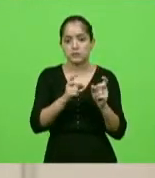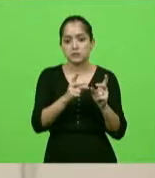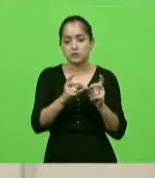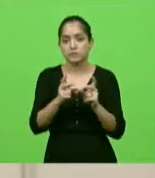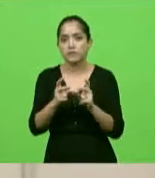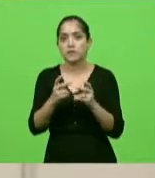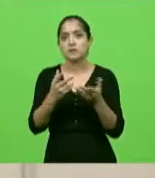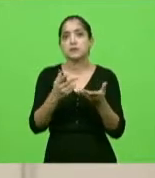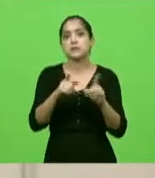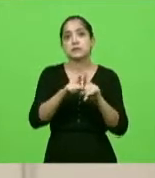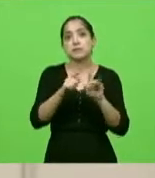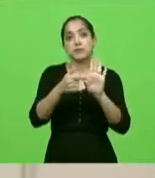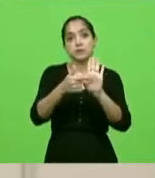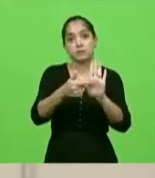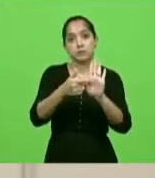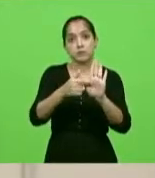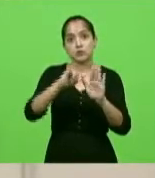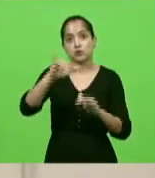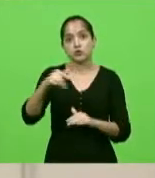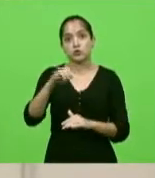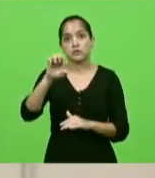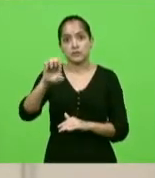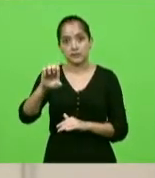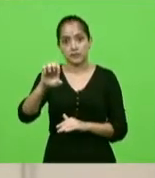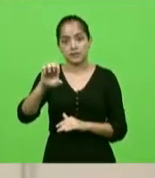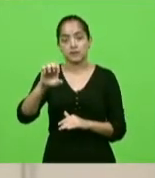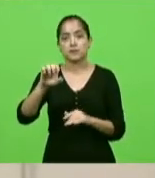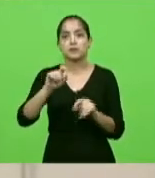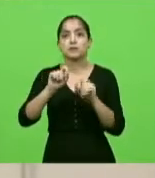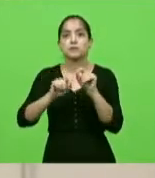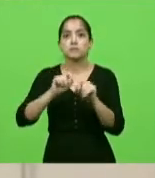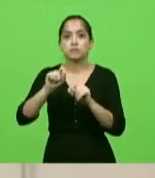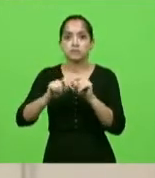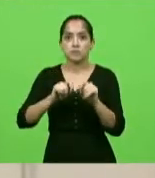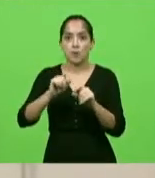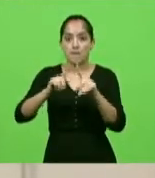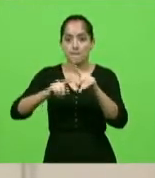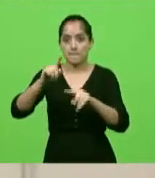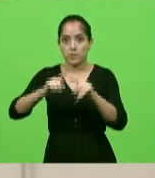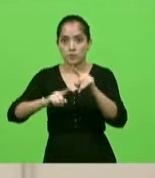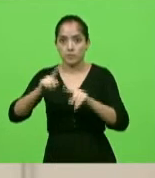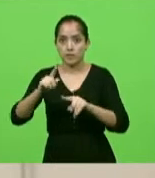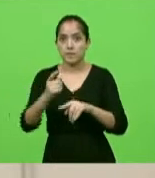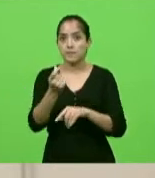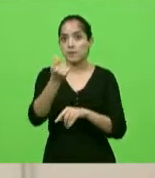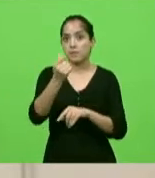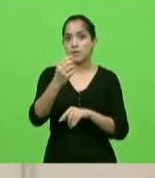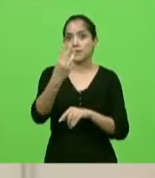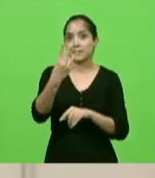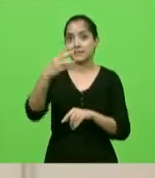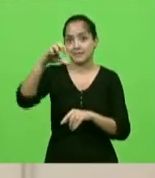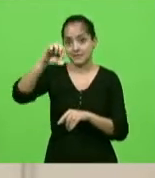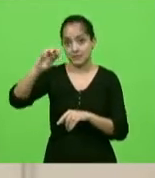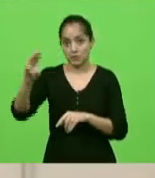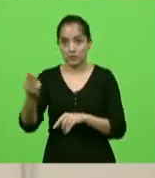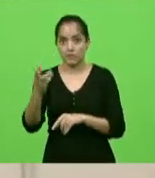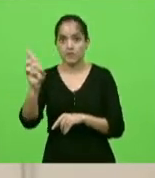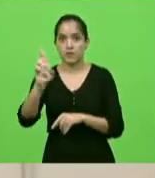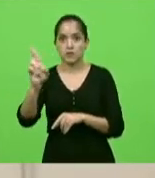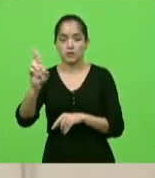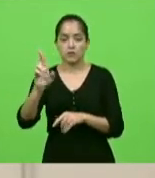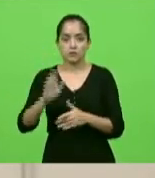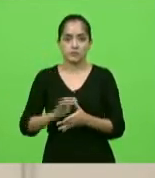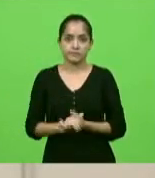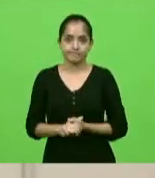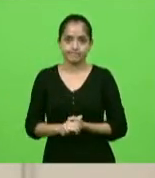agora apresentadas por JE Comércio, de idêntico produto, pelo valor de R$ 39 milhões e